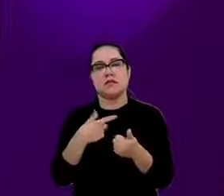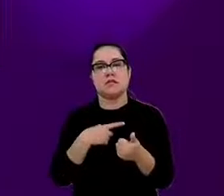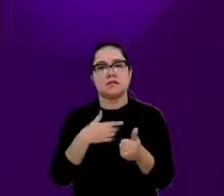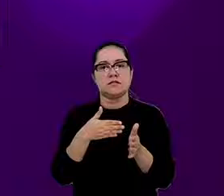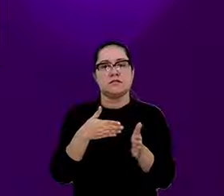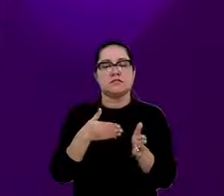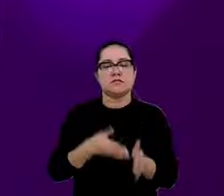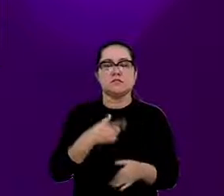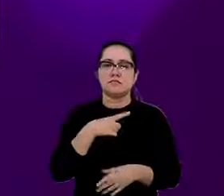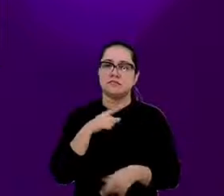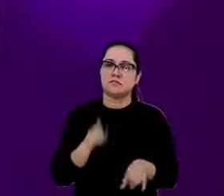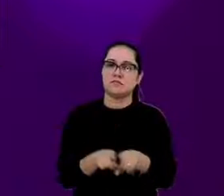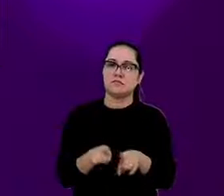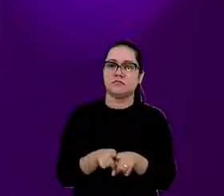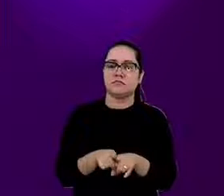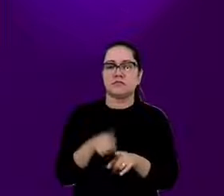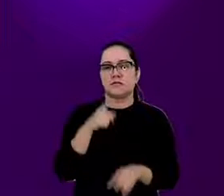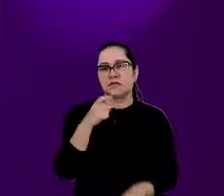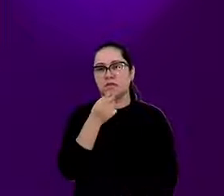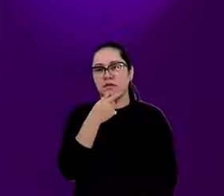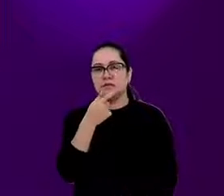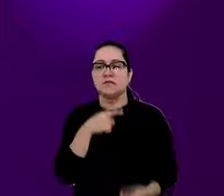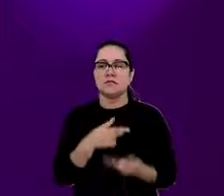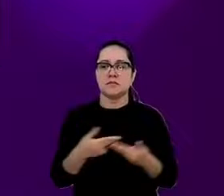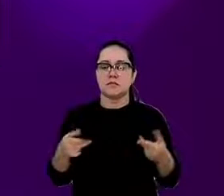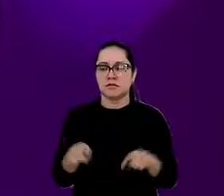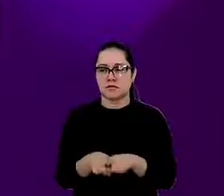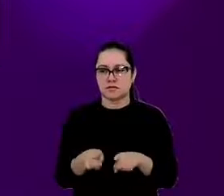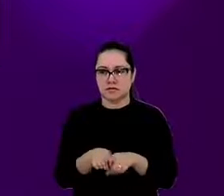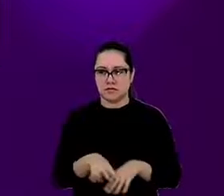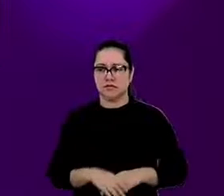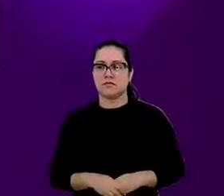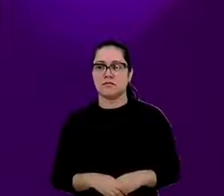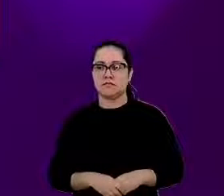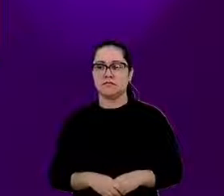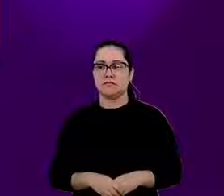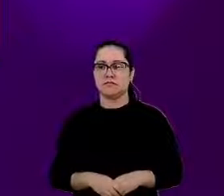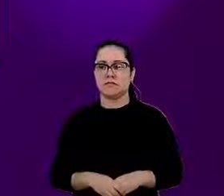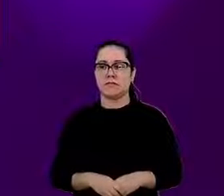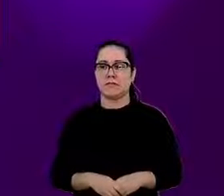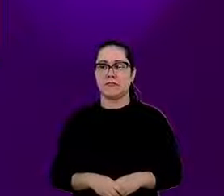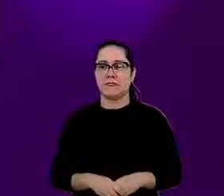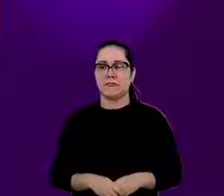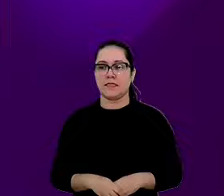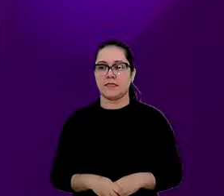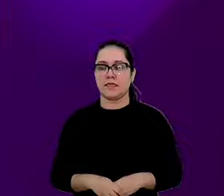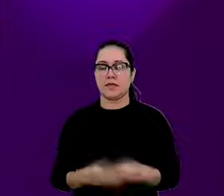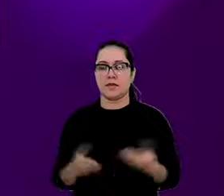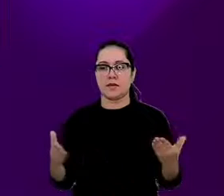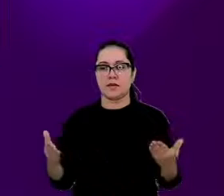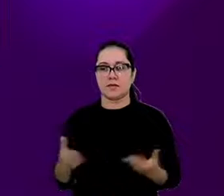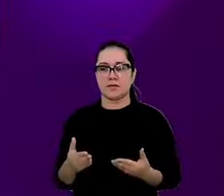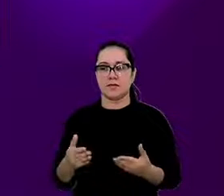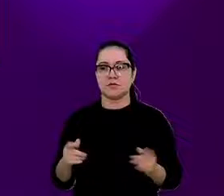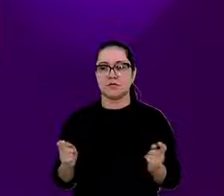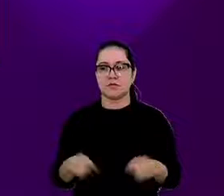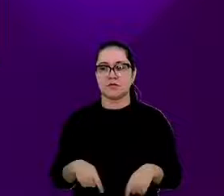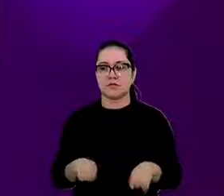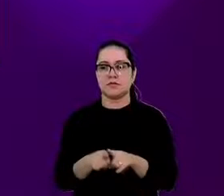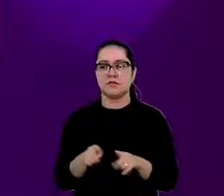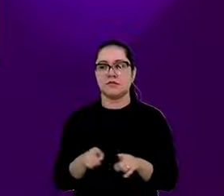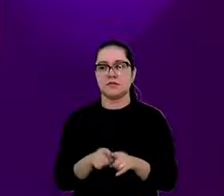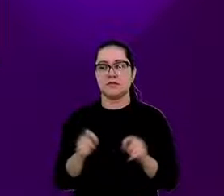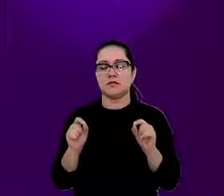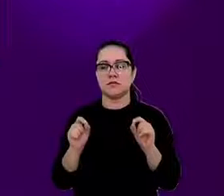aderência medicamentosa, que é um desafio gigante, como foi apresentado anteriormente. E hoje a gente pode resumir nessa figura